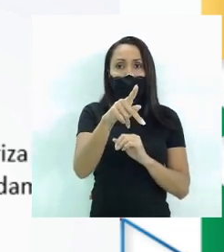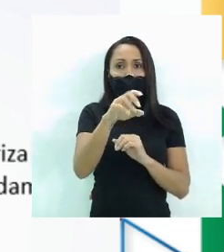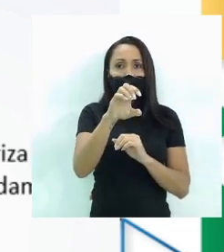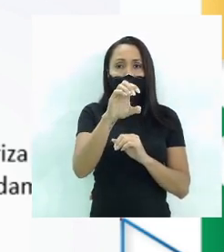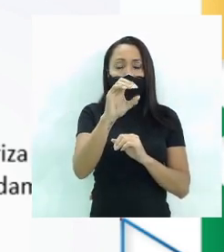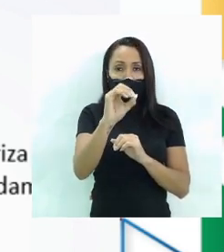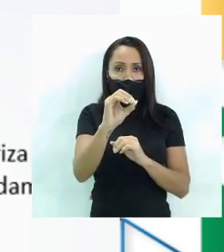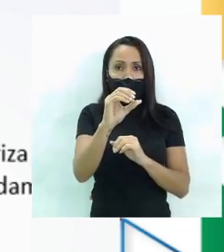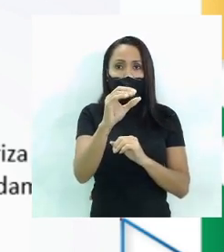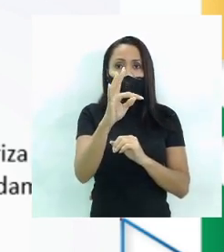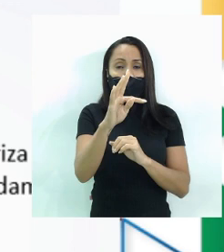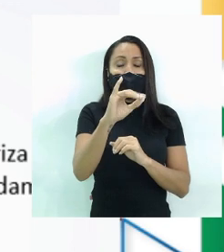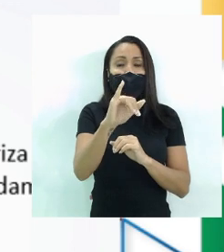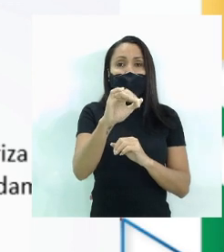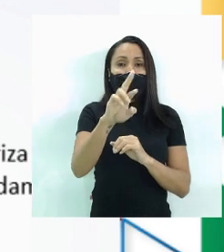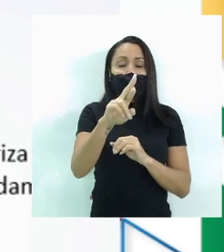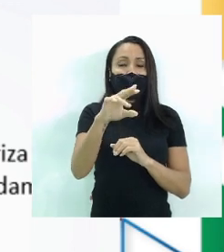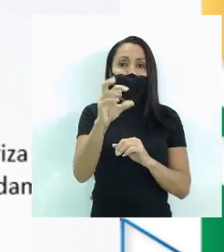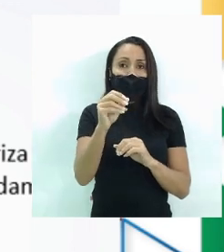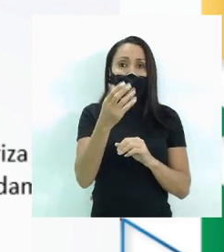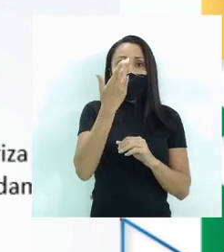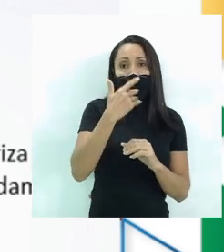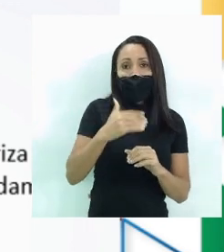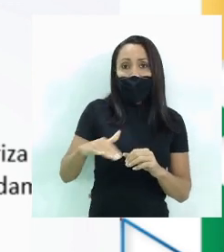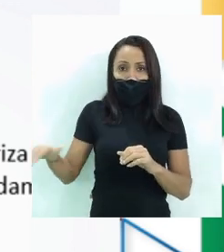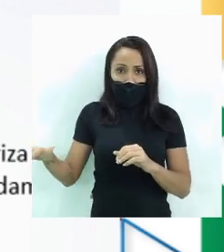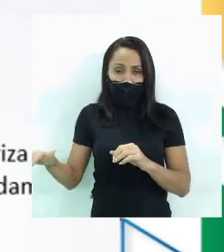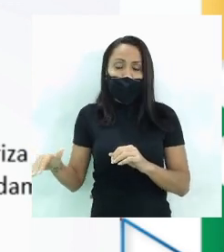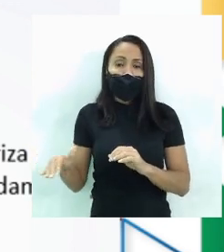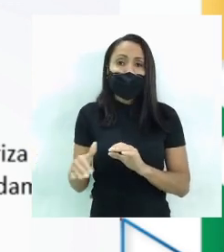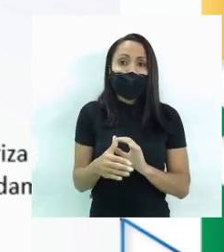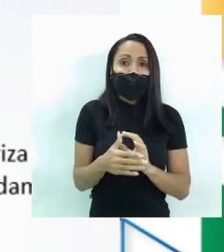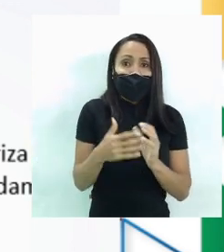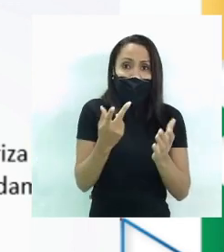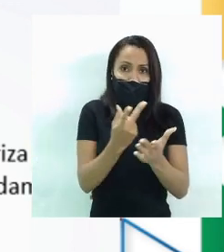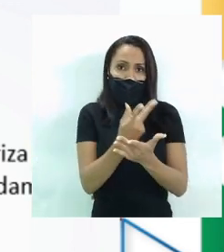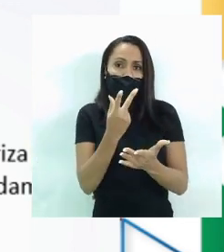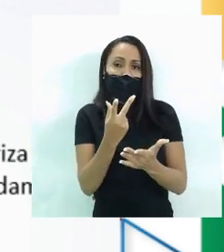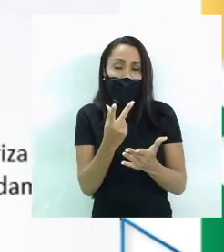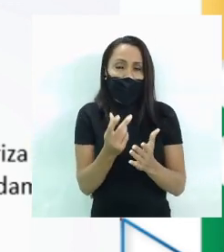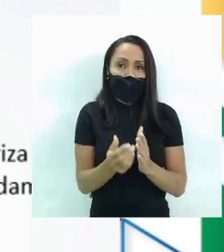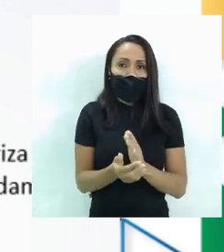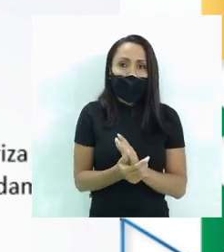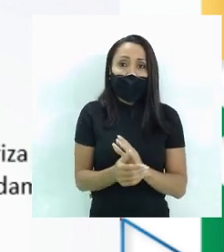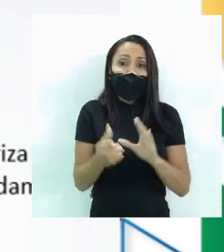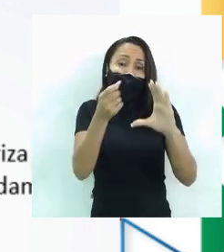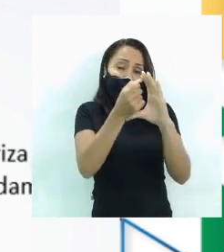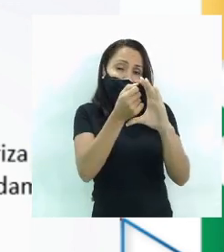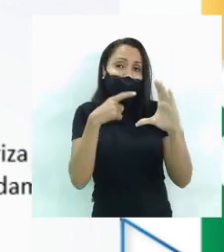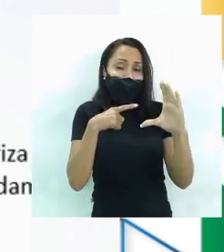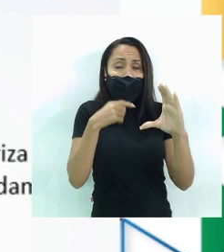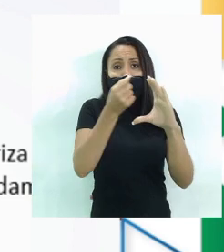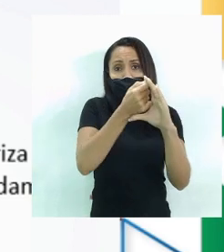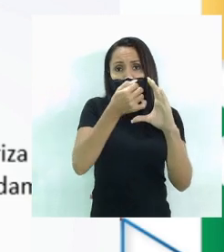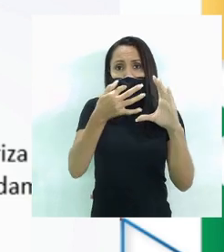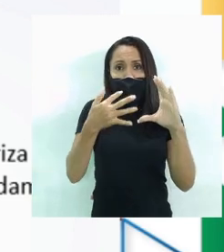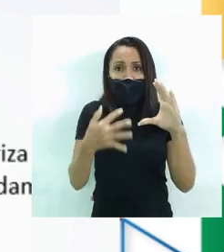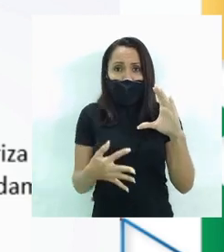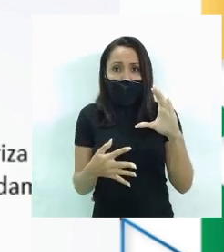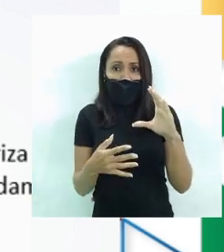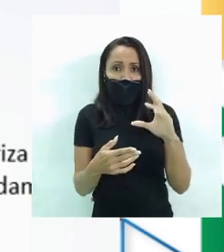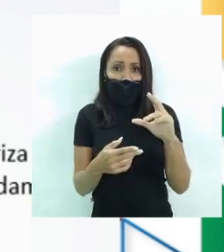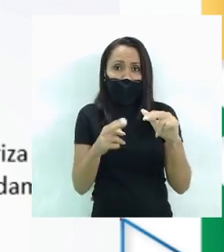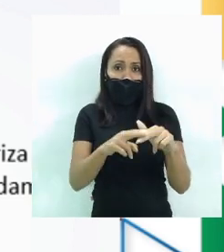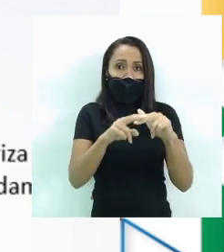o hipotireoidismo na infância, que é o cranismo, quando se caracteriza pelo comprometimento